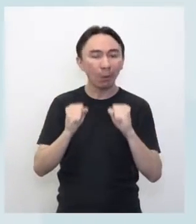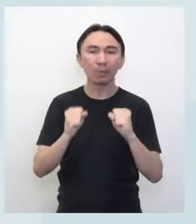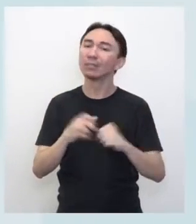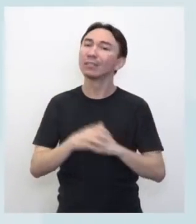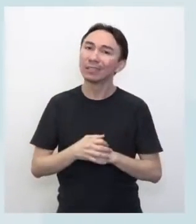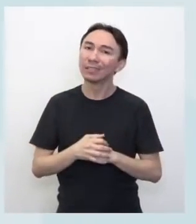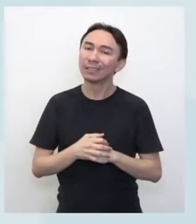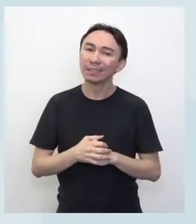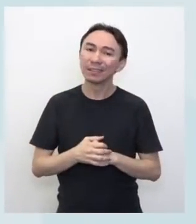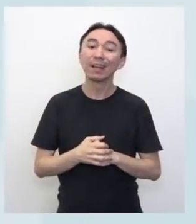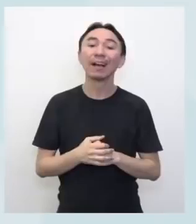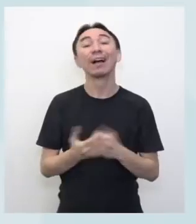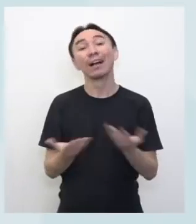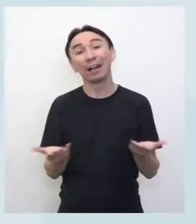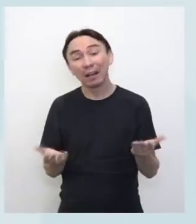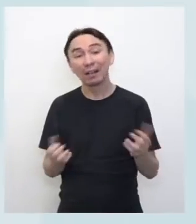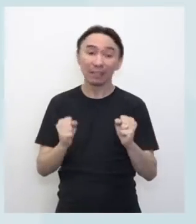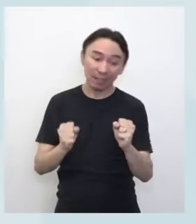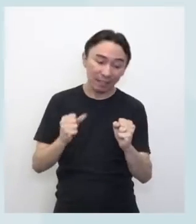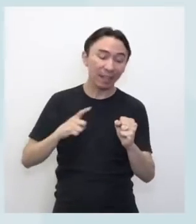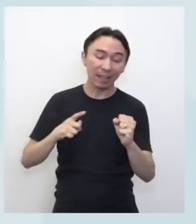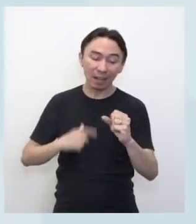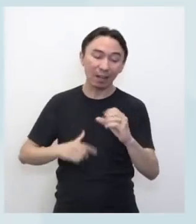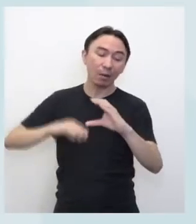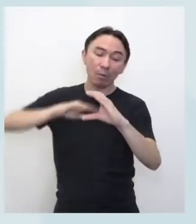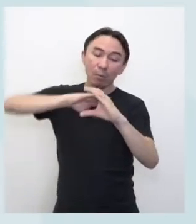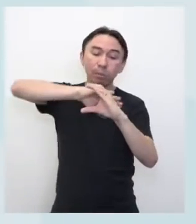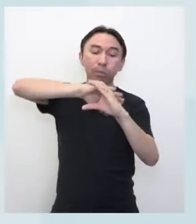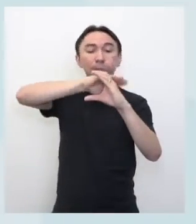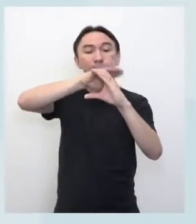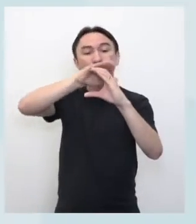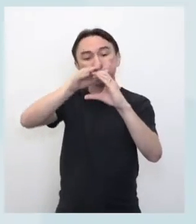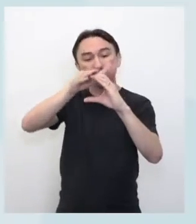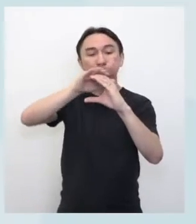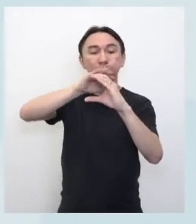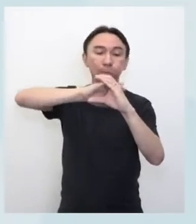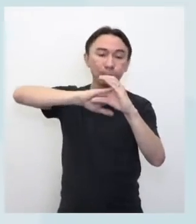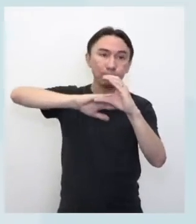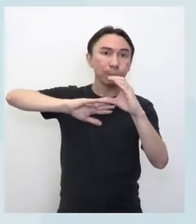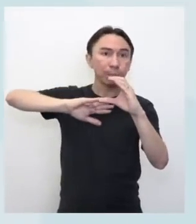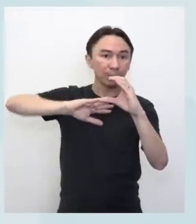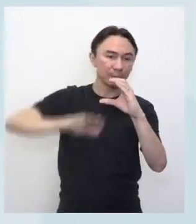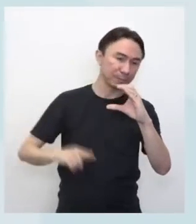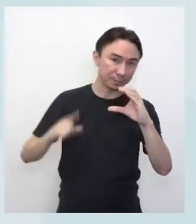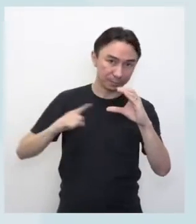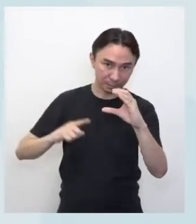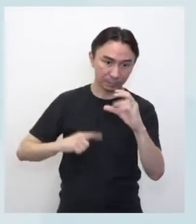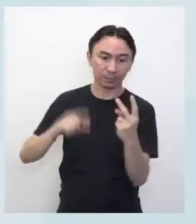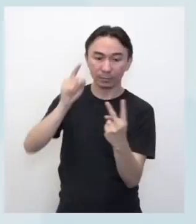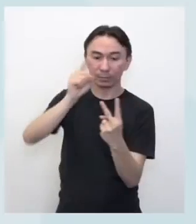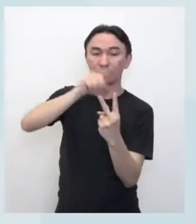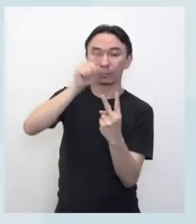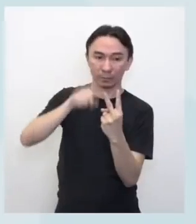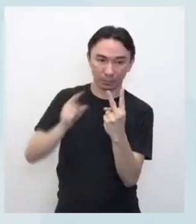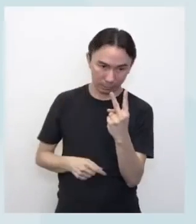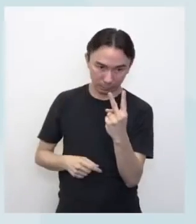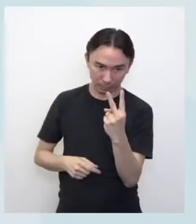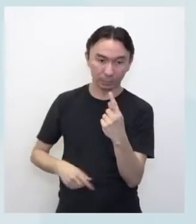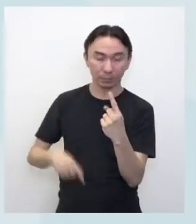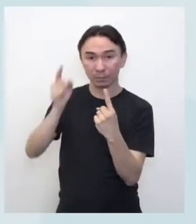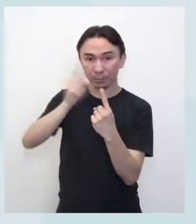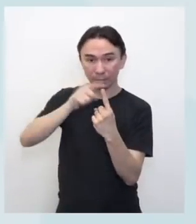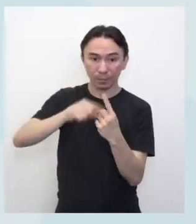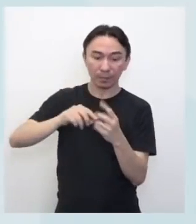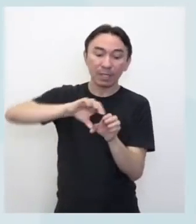tiverem superfícies arredondadas. E nós temos aqui dois casos: cilindro